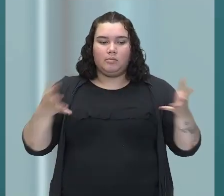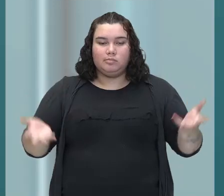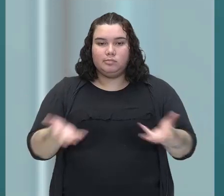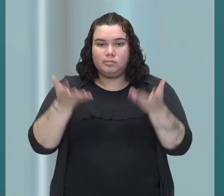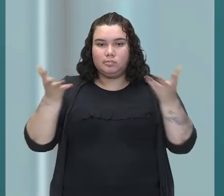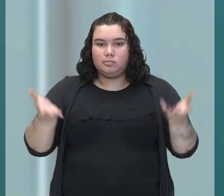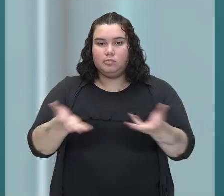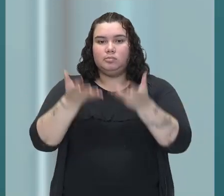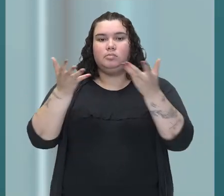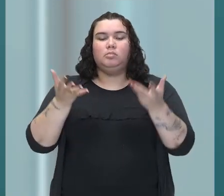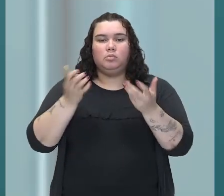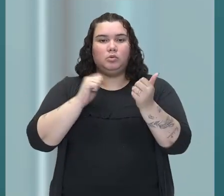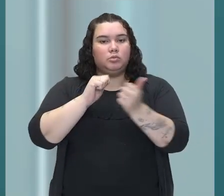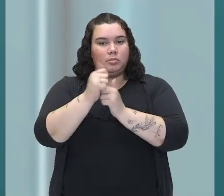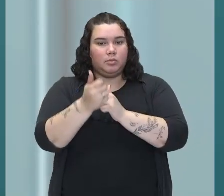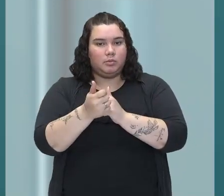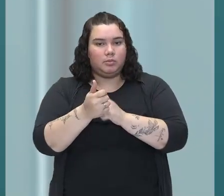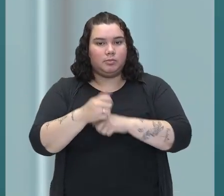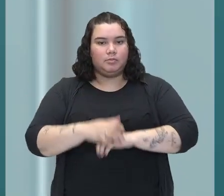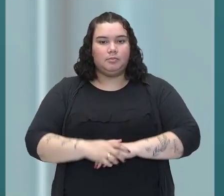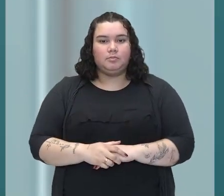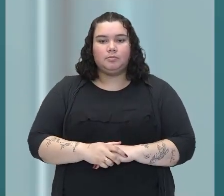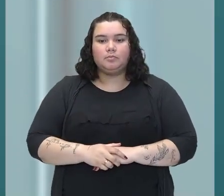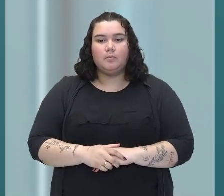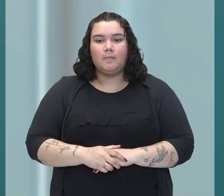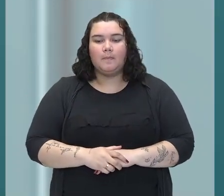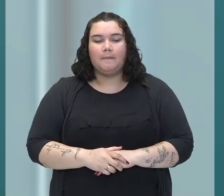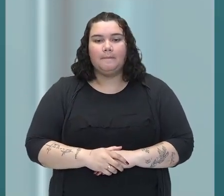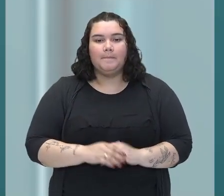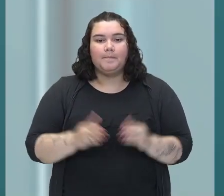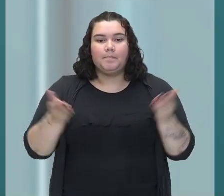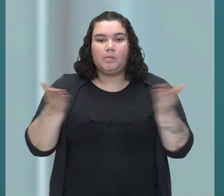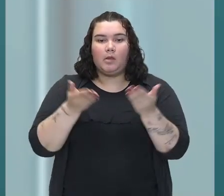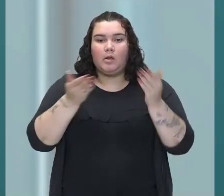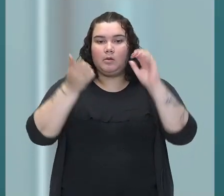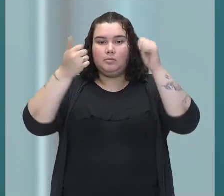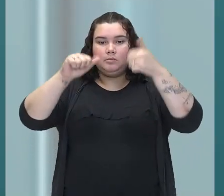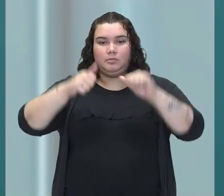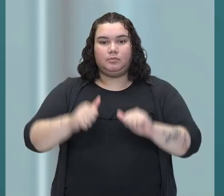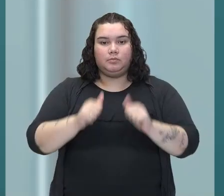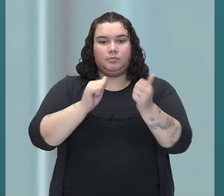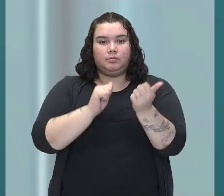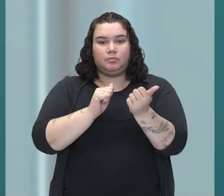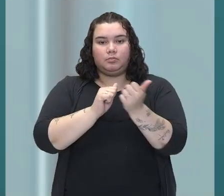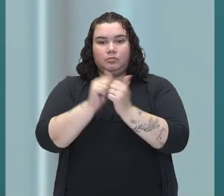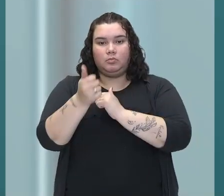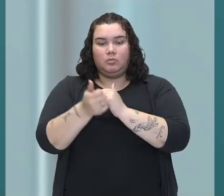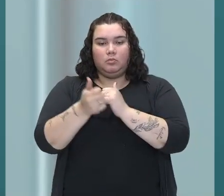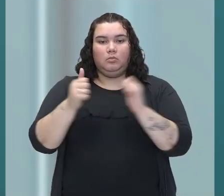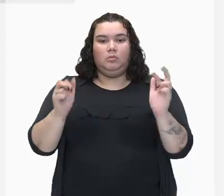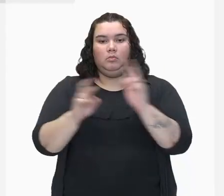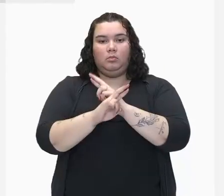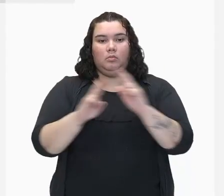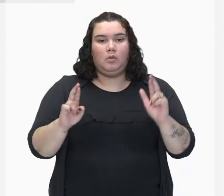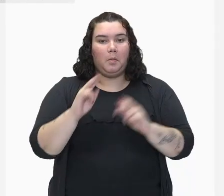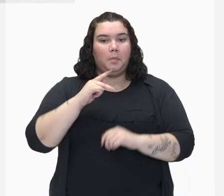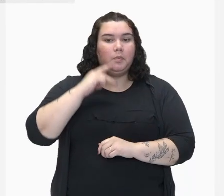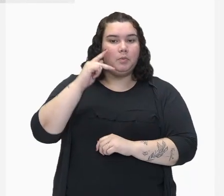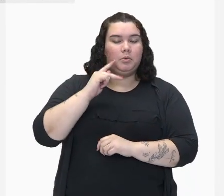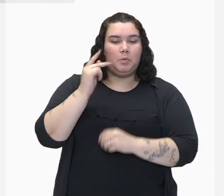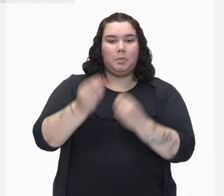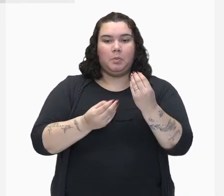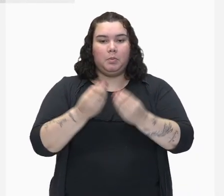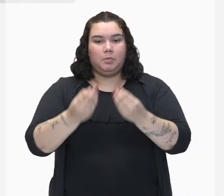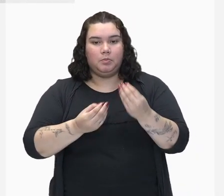alavancar um determinado esporte. Agora vamos analisar o esporte como uma relação com a política.